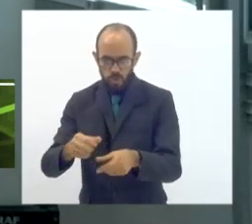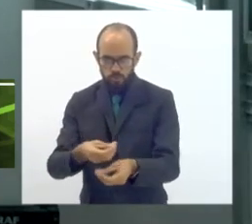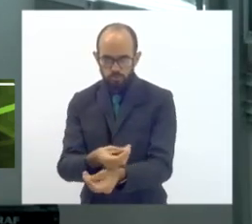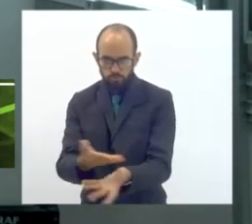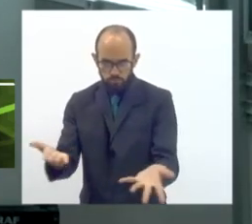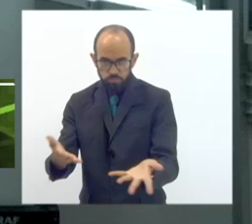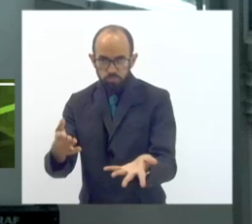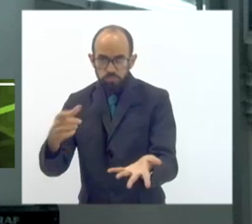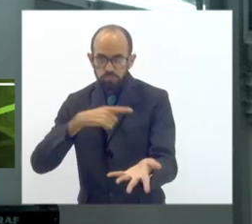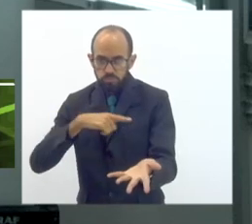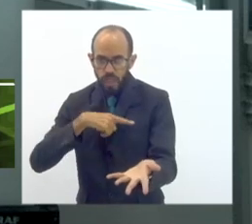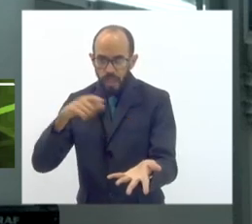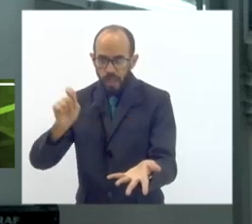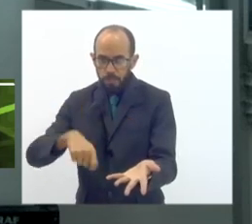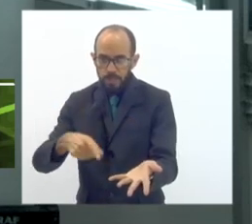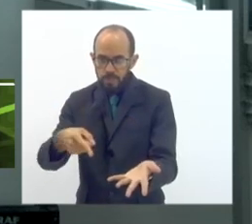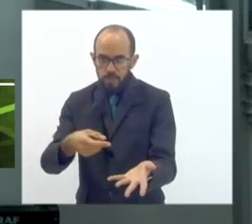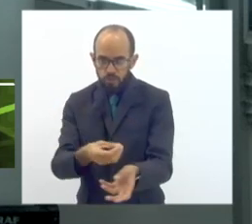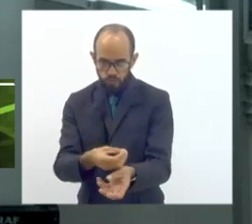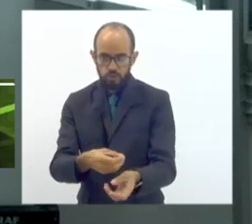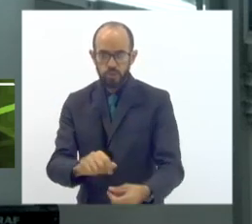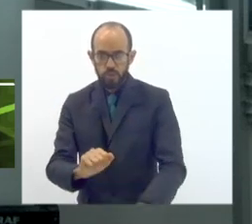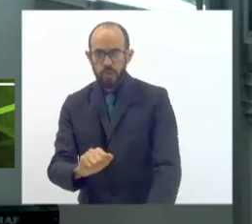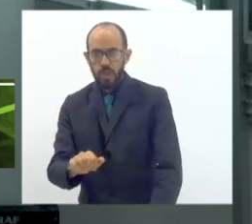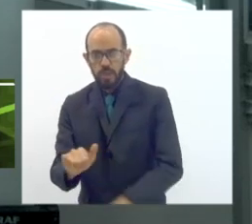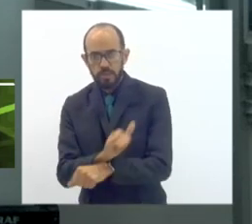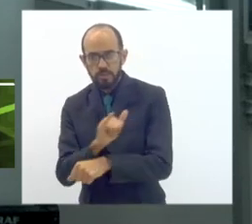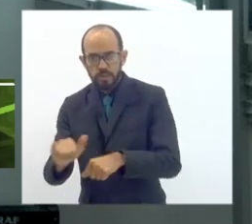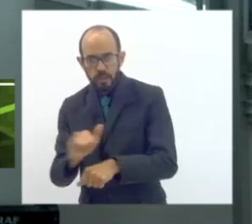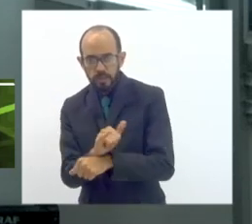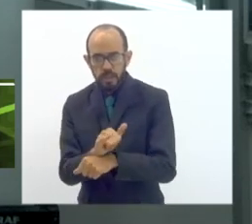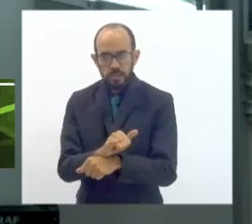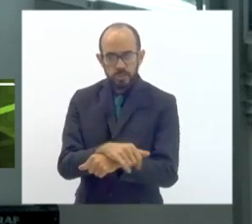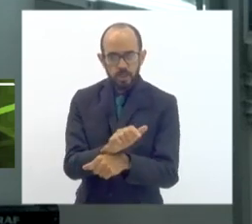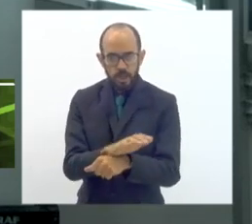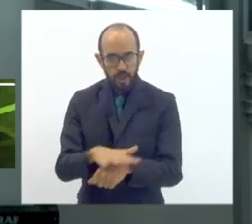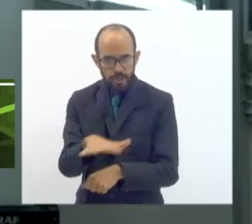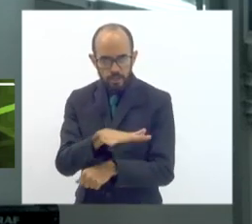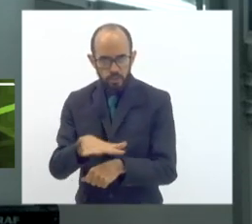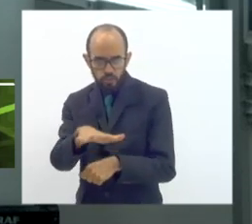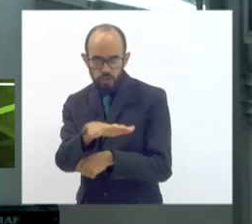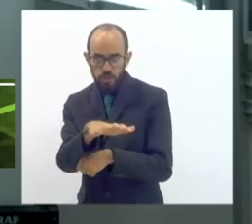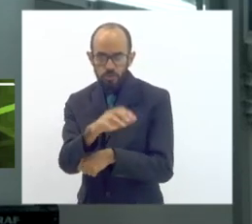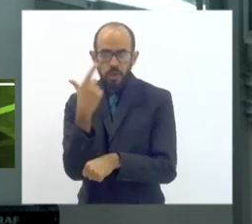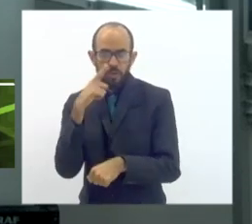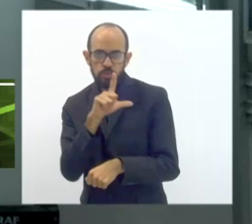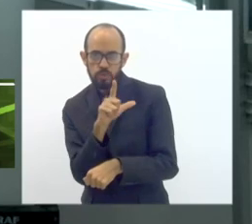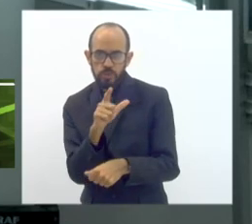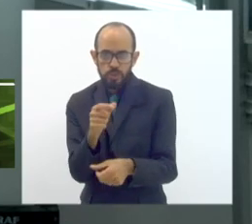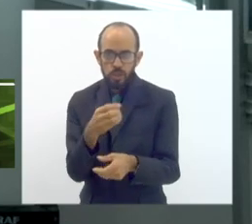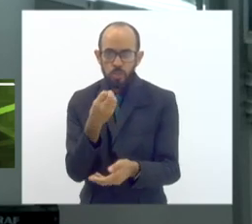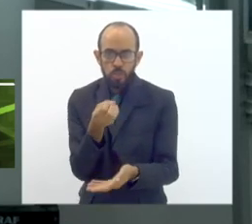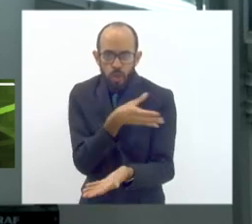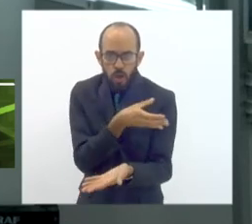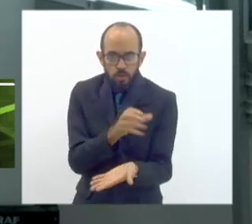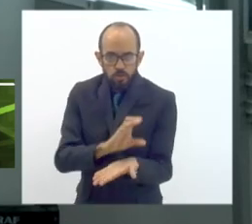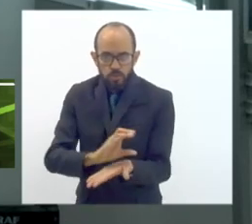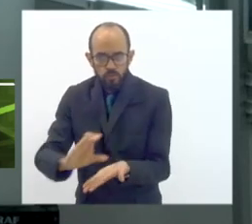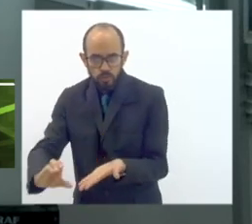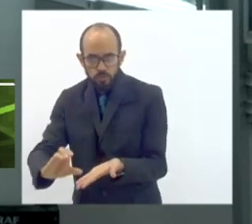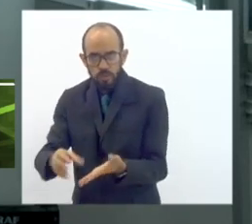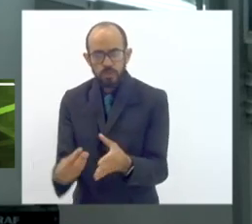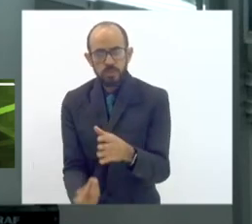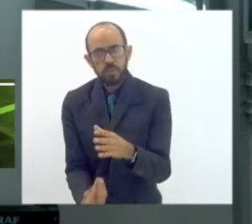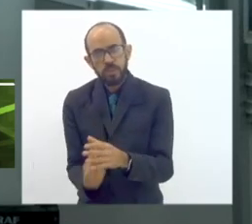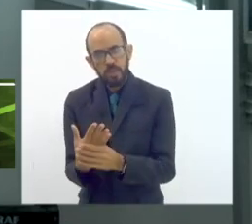insumo. O objetivo do Progás é preparar estrategicamente a região leste fluminense para receber novos investimentos, além de gerar